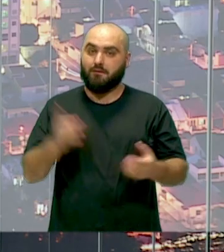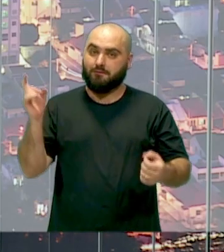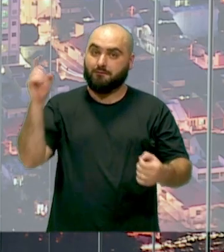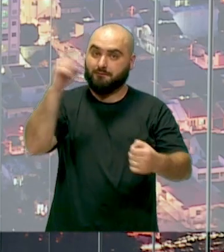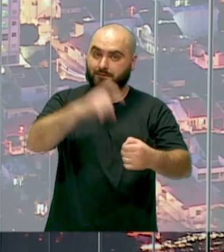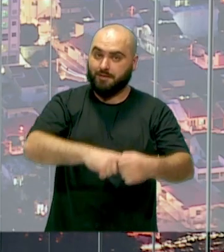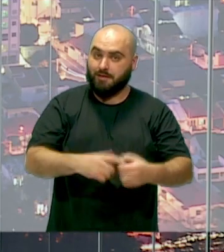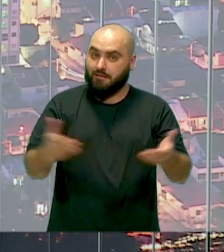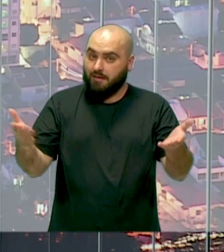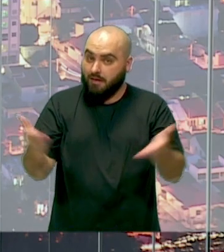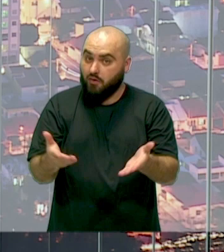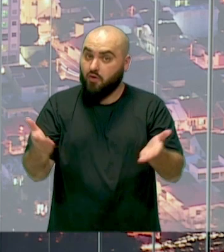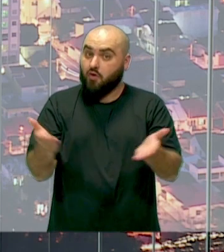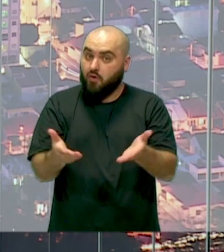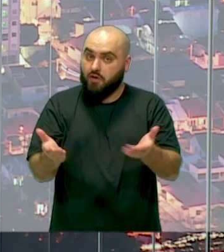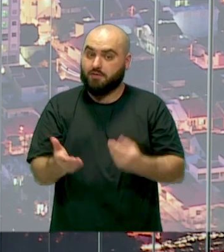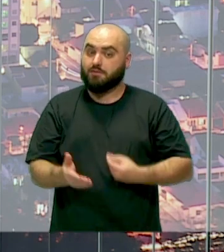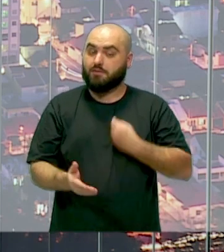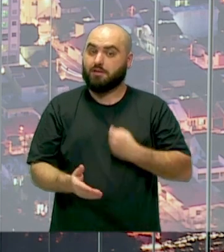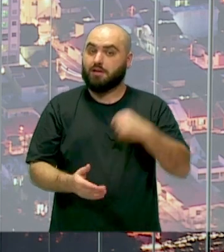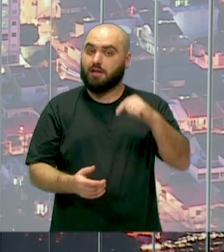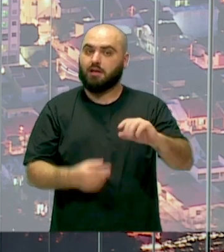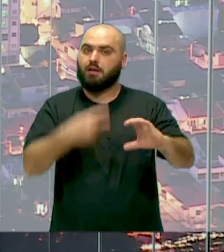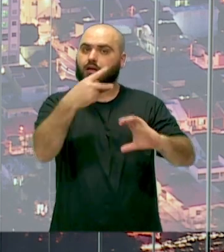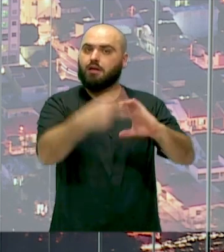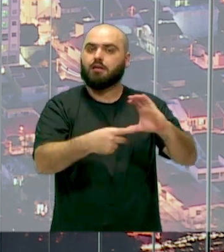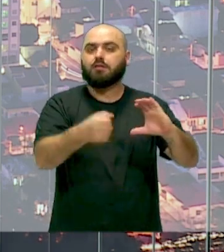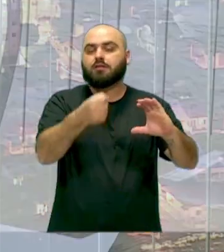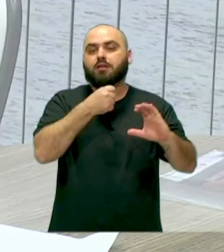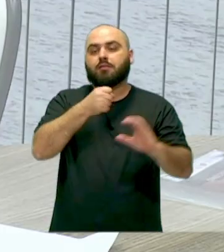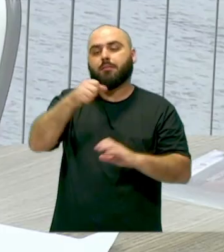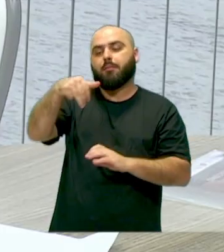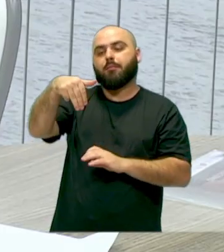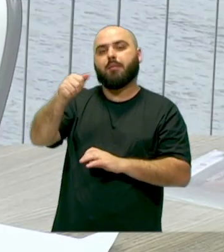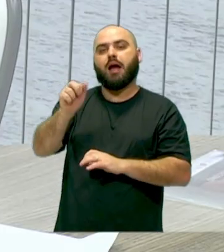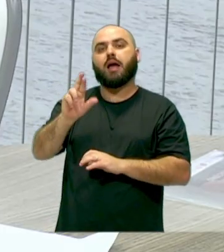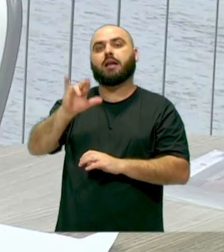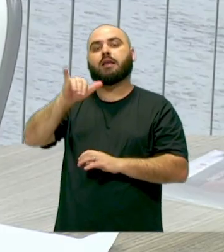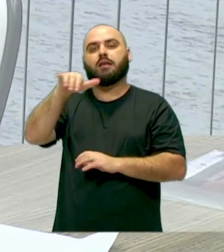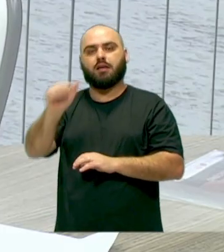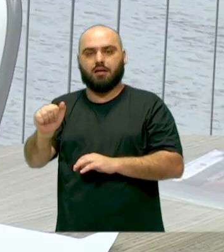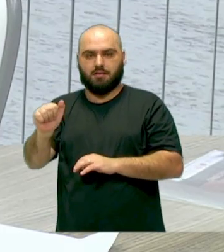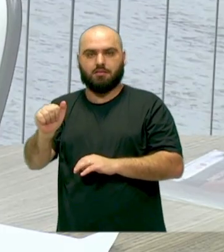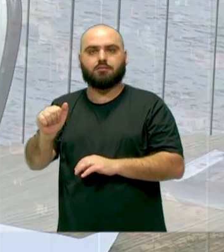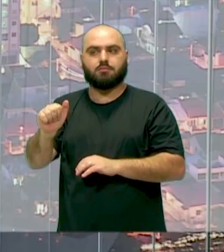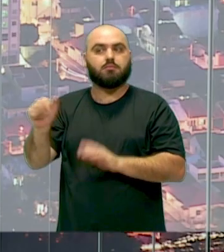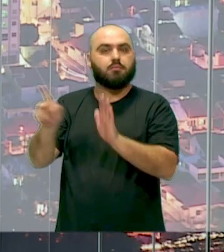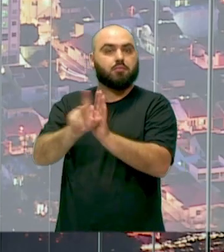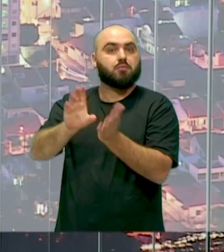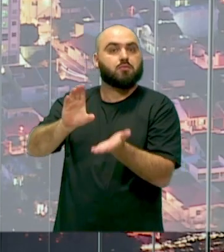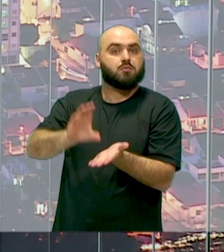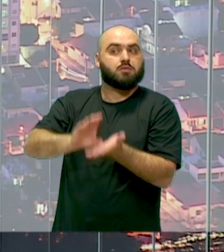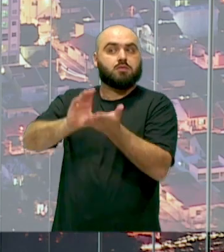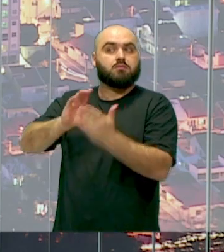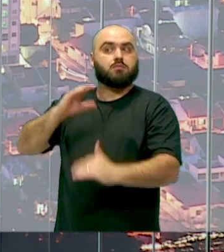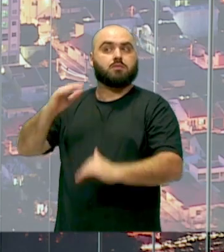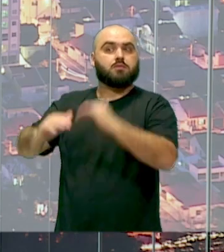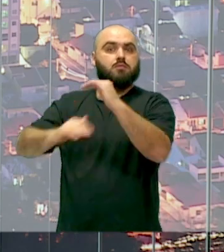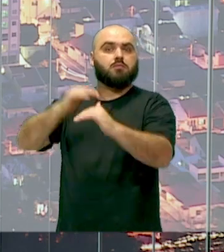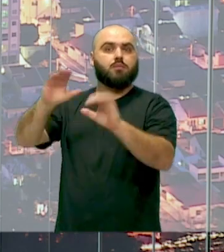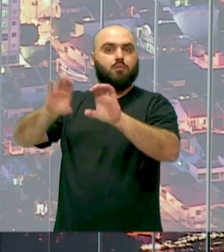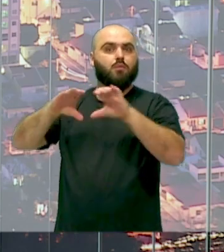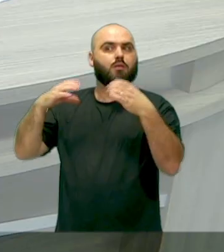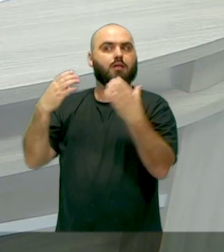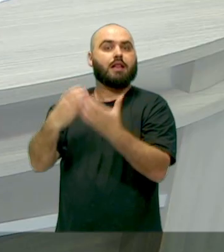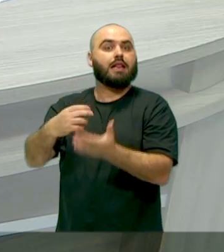Voltamos aqui hoje no Câmara Aberta, que entrevista a Dona Maria Conceição Pereira, do Conselho de Desenvolvimento da Comunidade Negra de